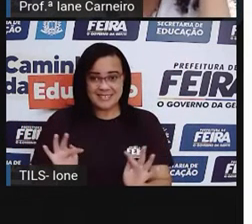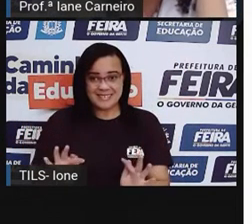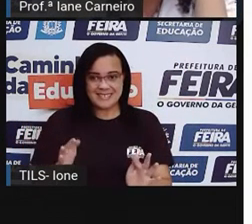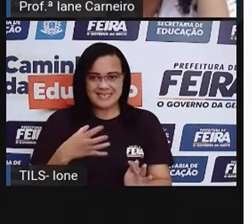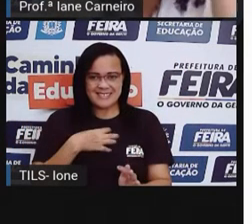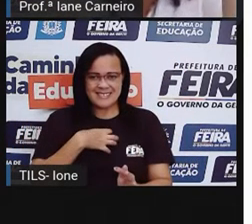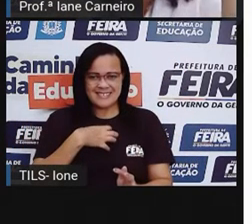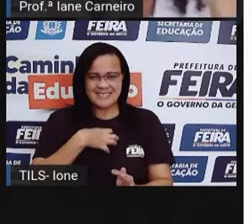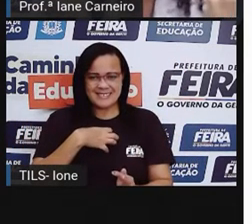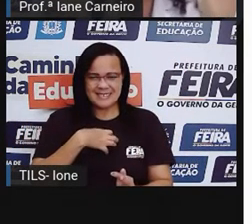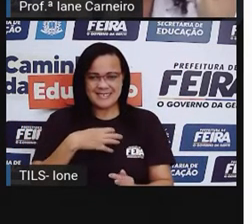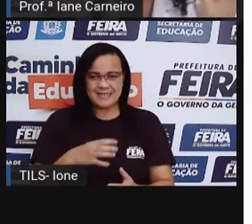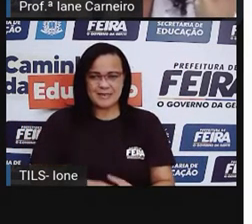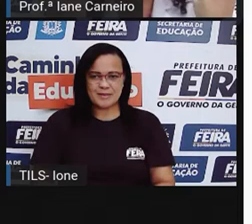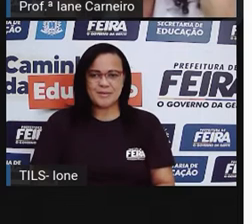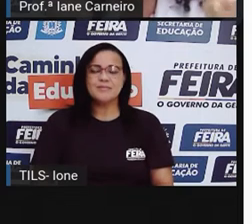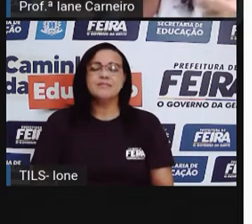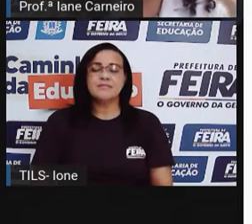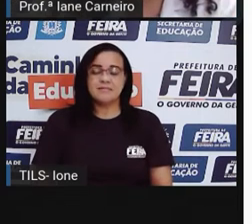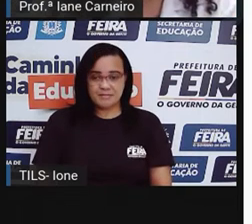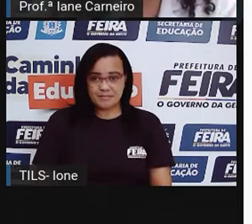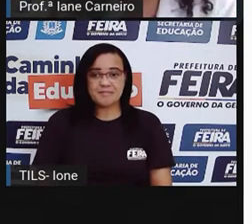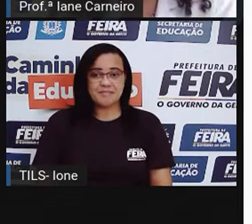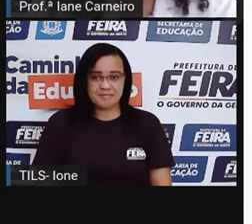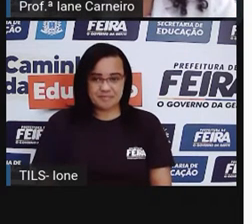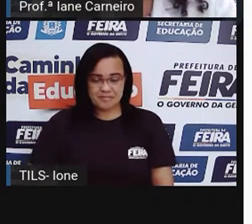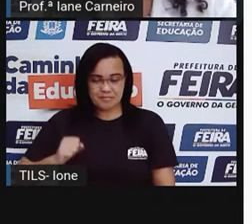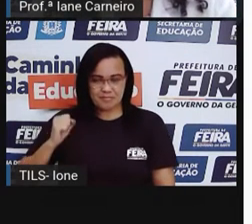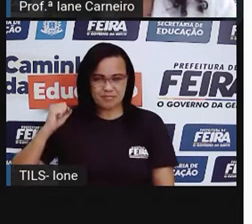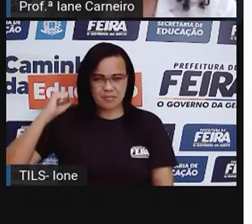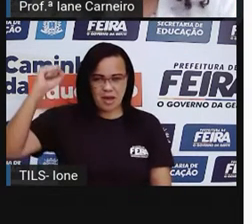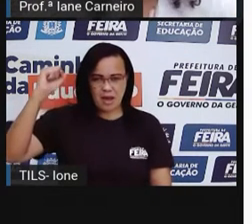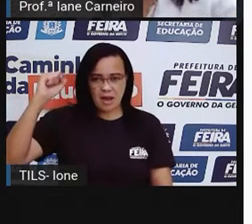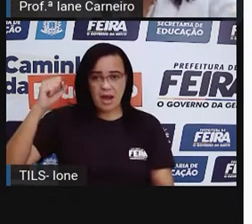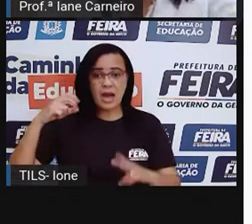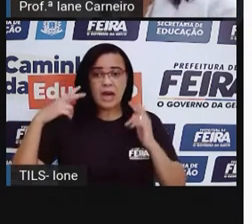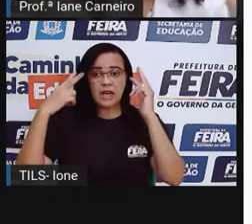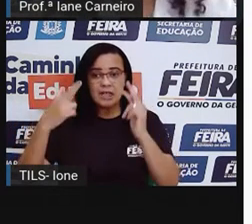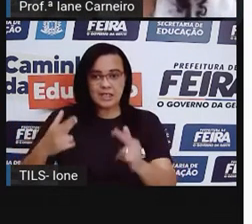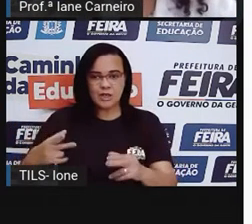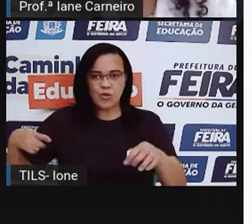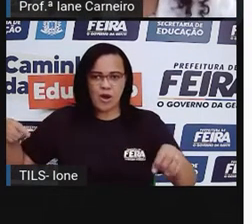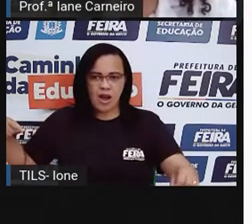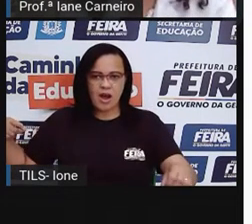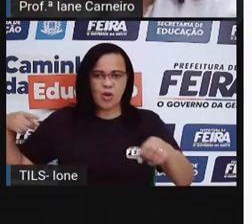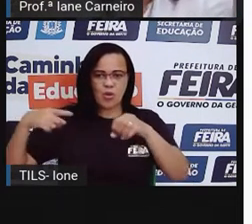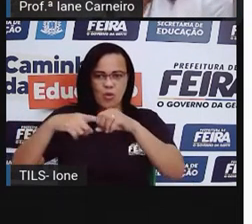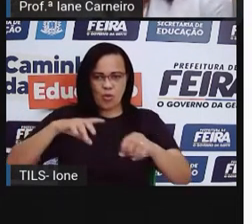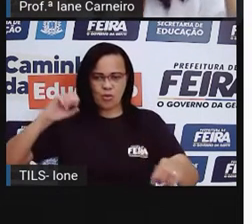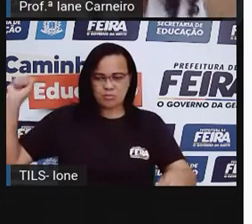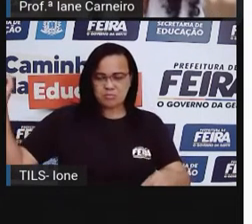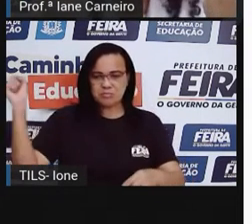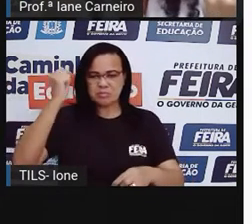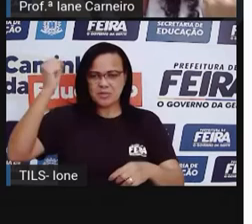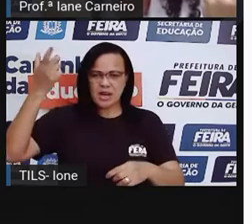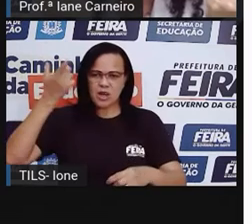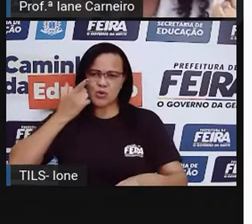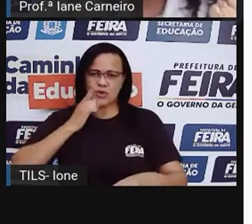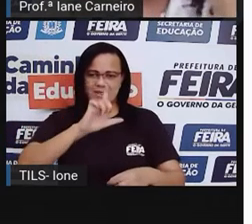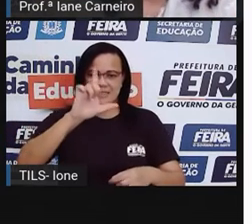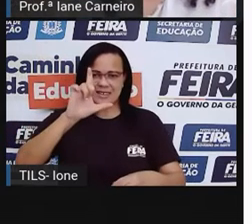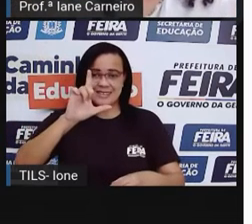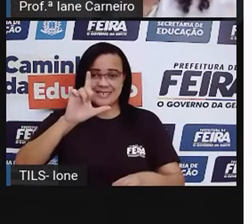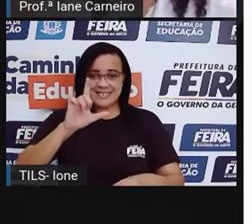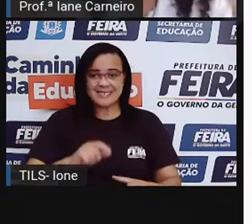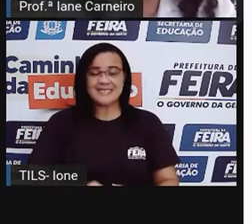ela está assim, ó, comemorando. Quando você marca um gol, né? Quando você conquista algo, você faz assim, yes,